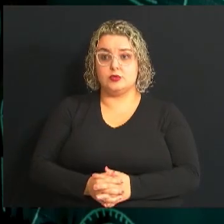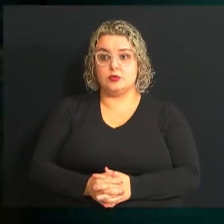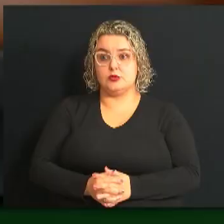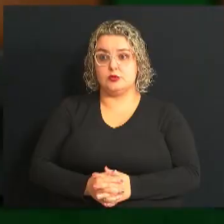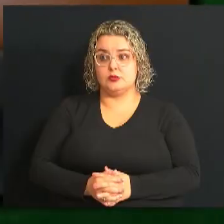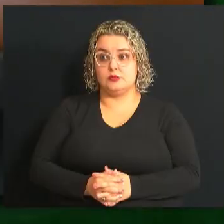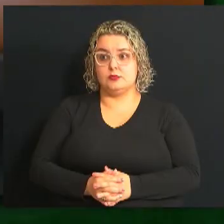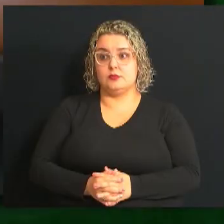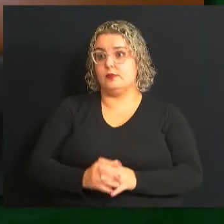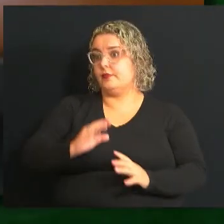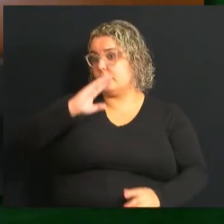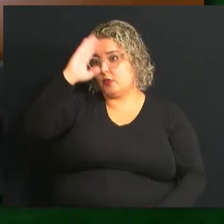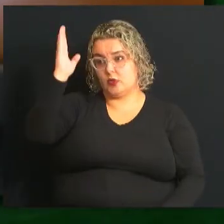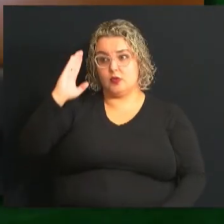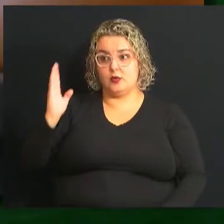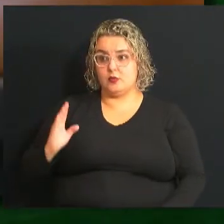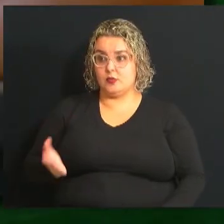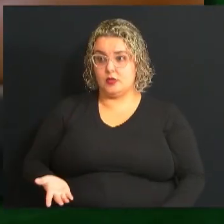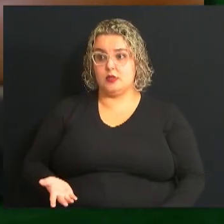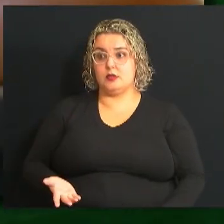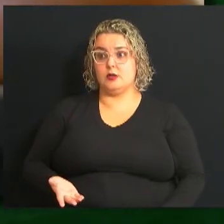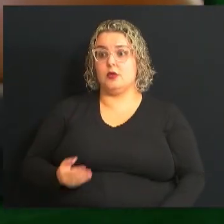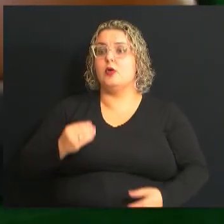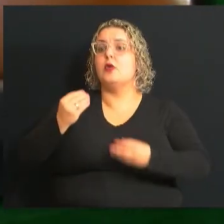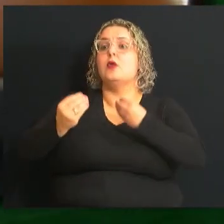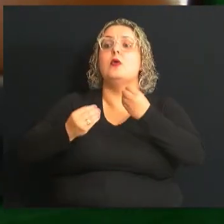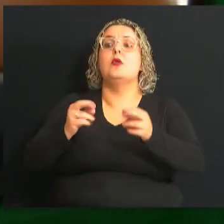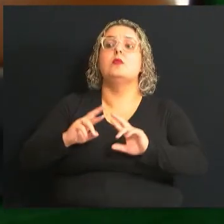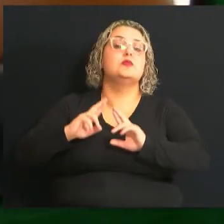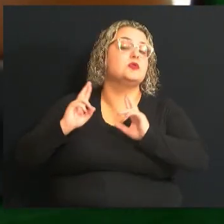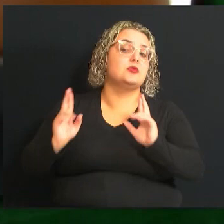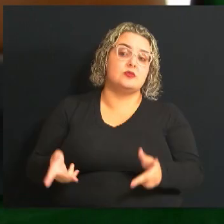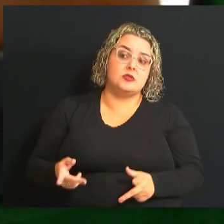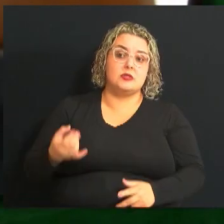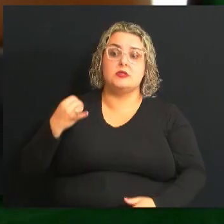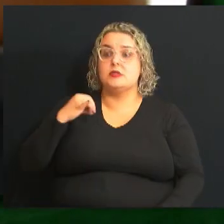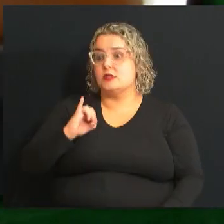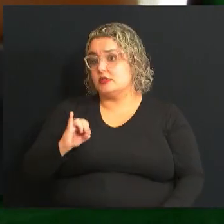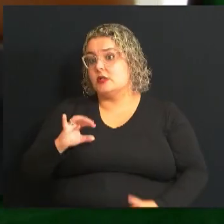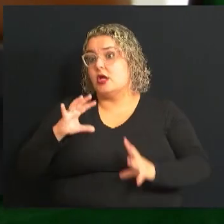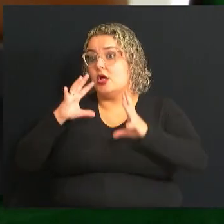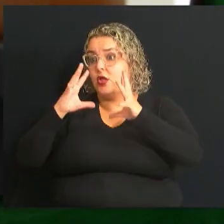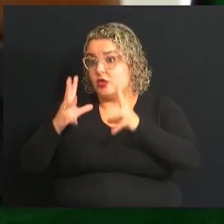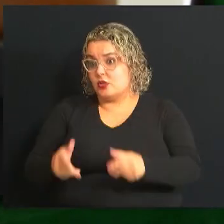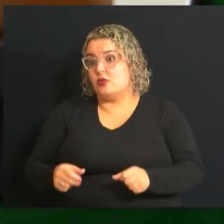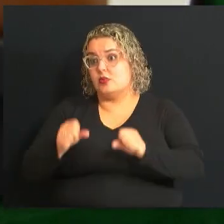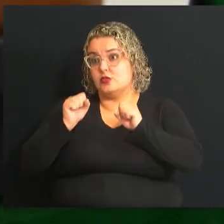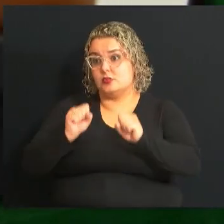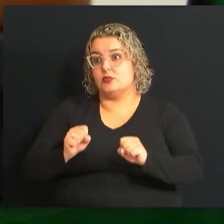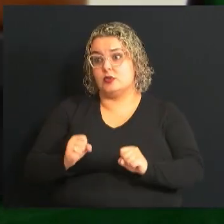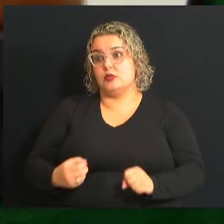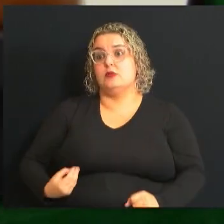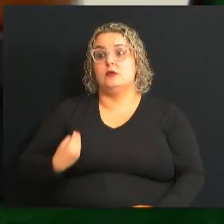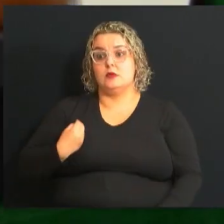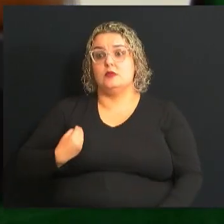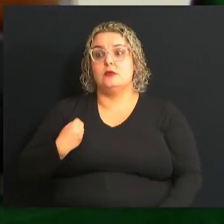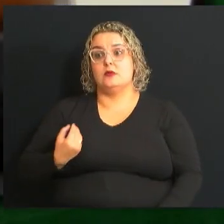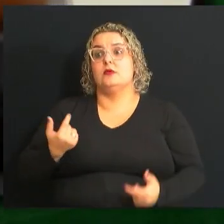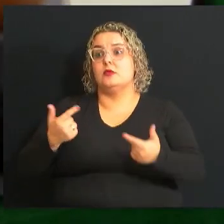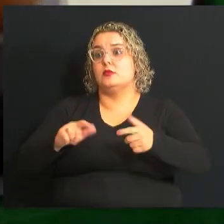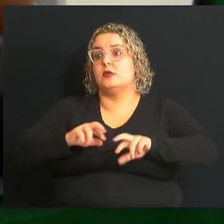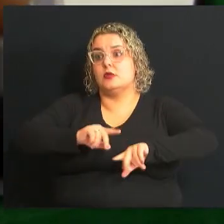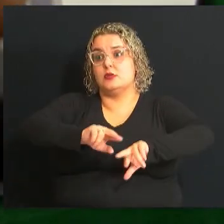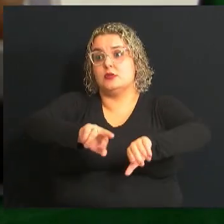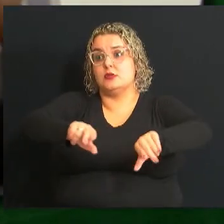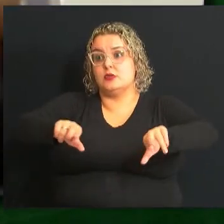no Brasil, né, como seria diferente se todos pudessem ter vivido num ambiente diverso, se